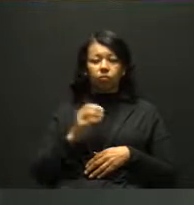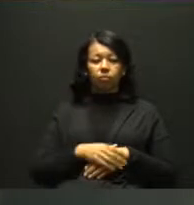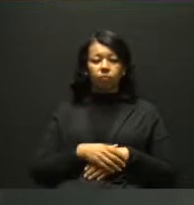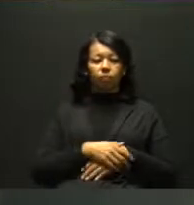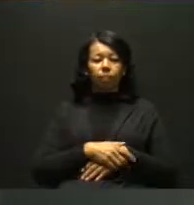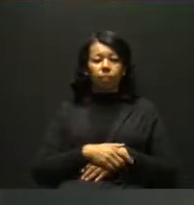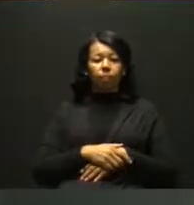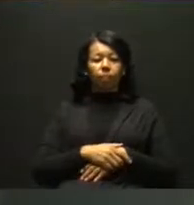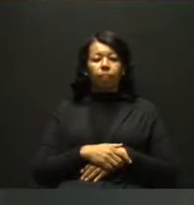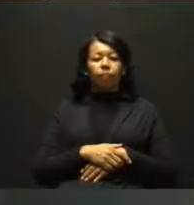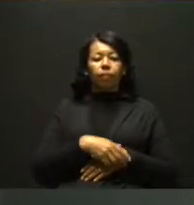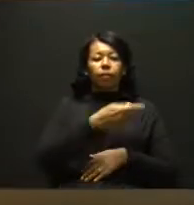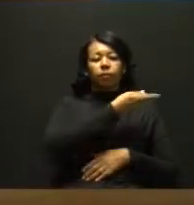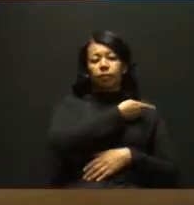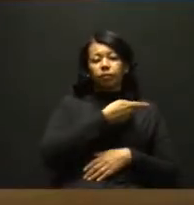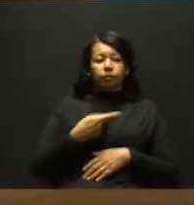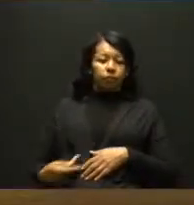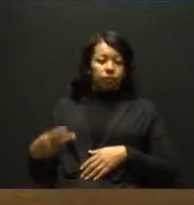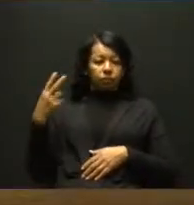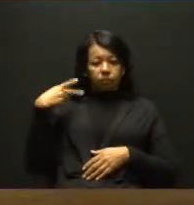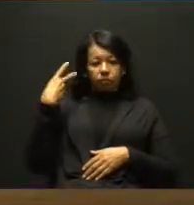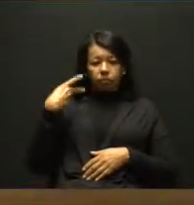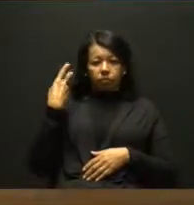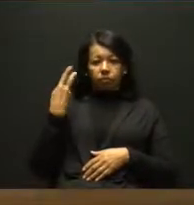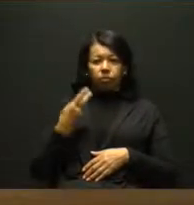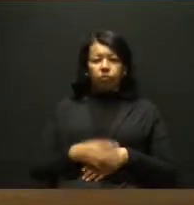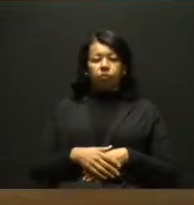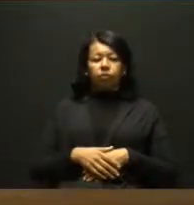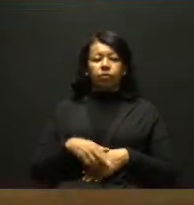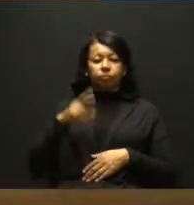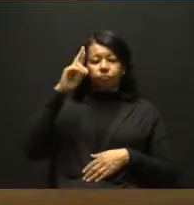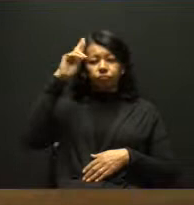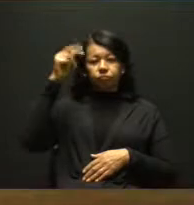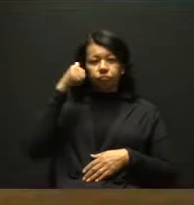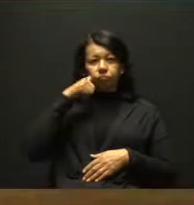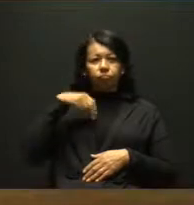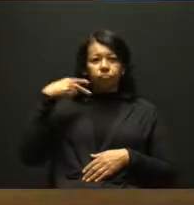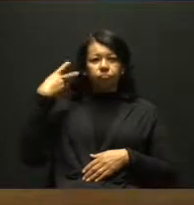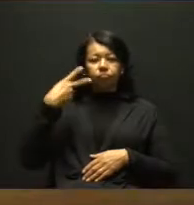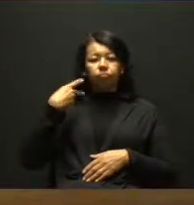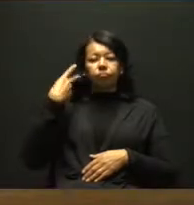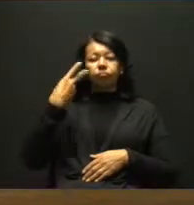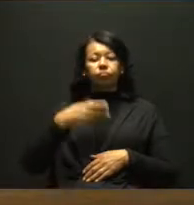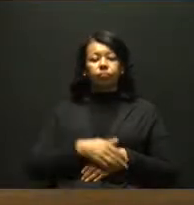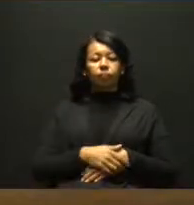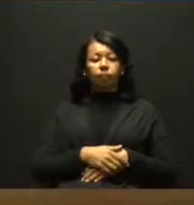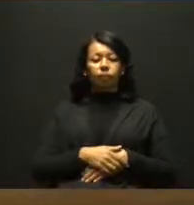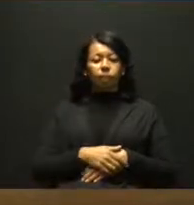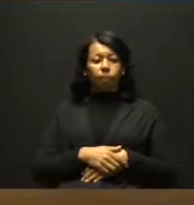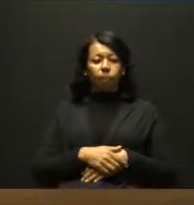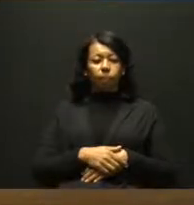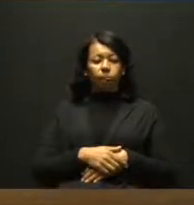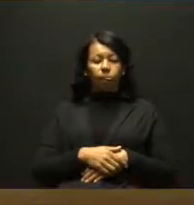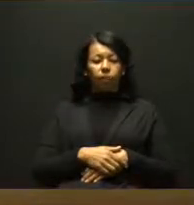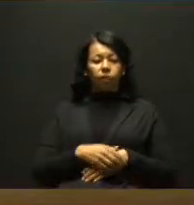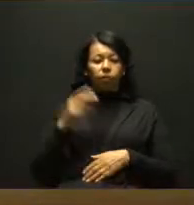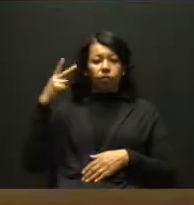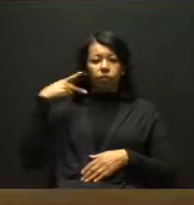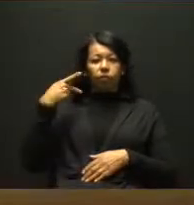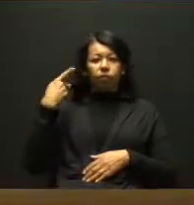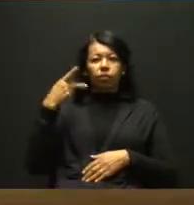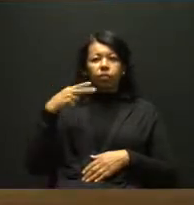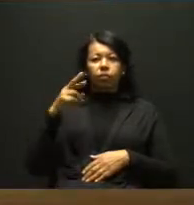o presidente novos vereadores senhora vereadora antônio vieira em